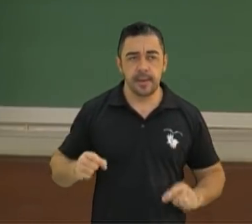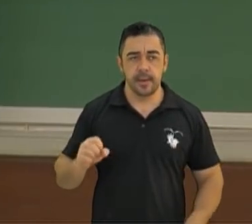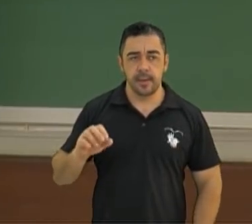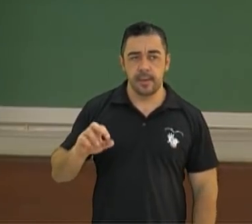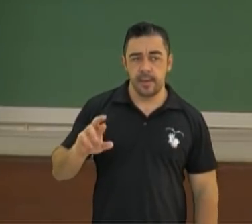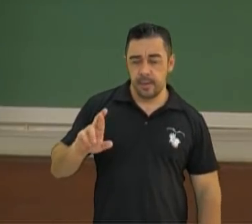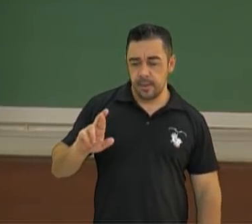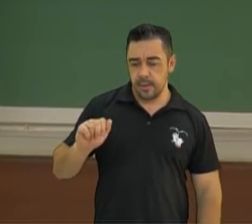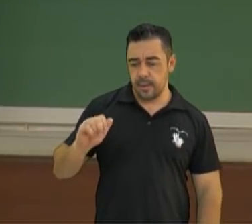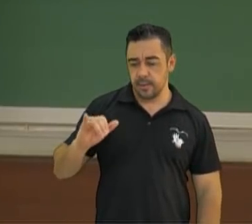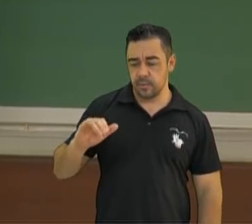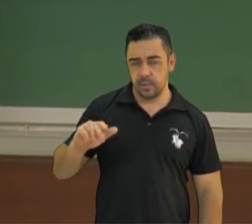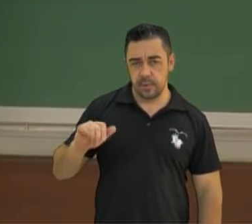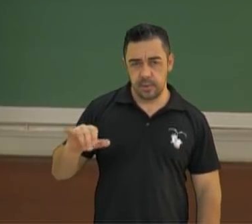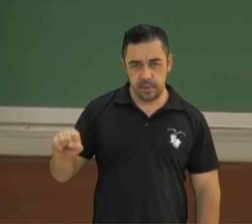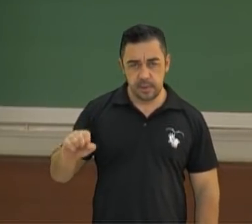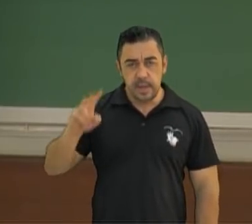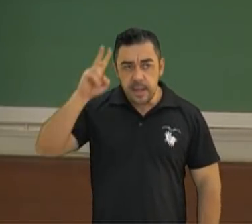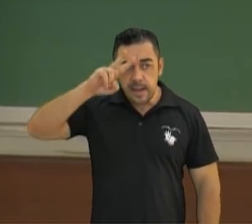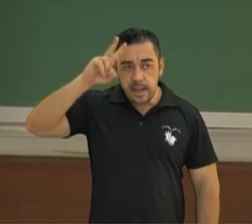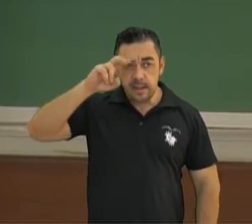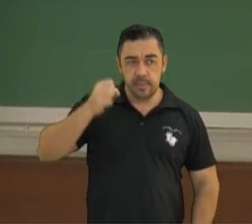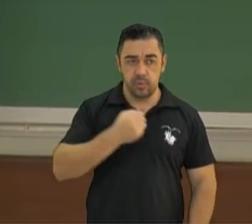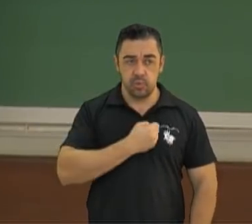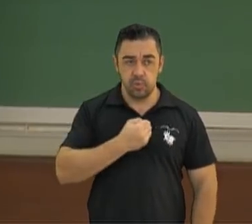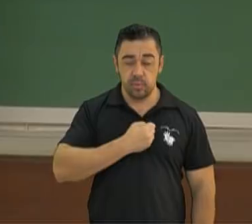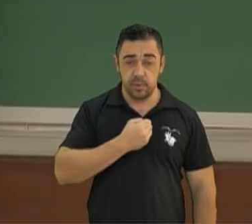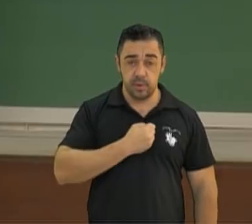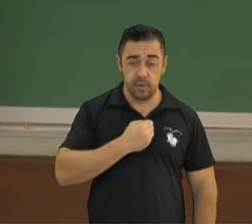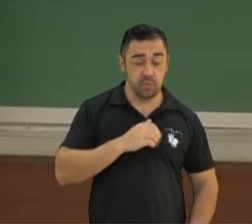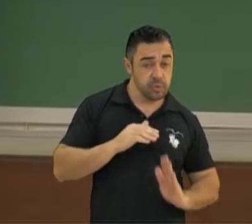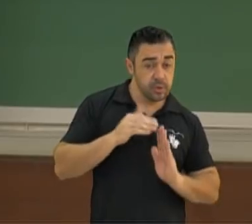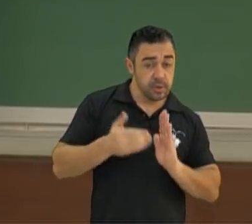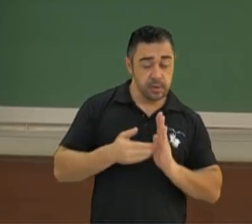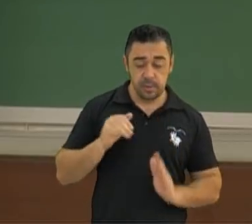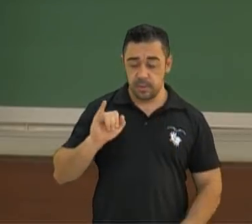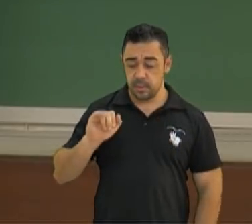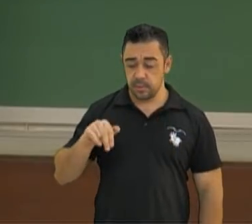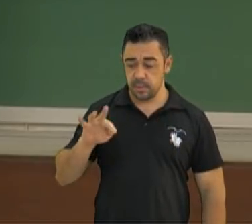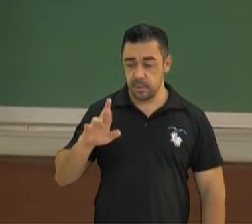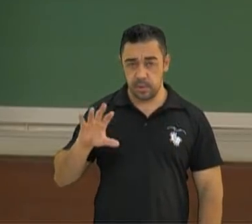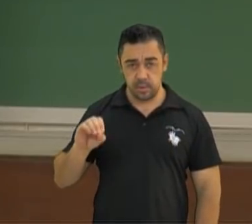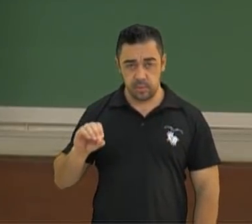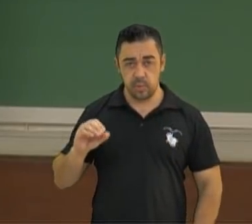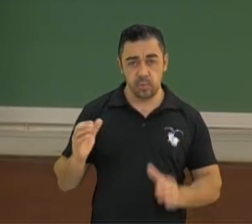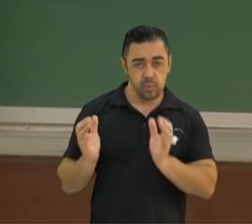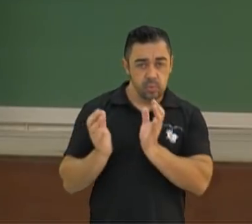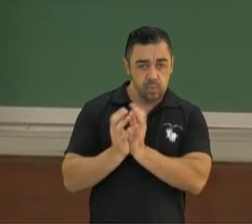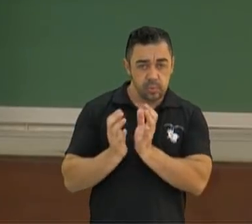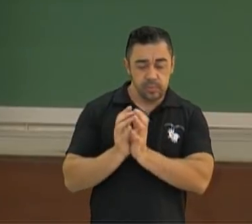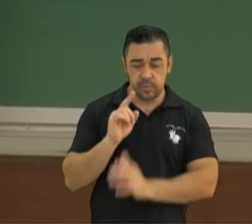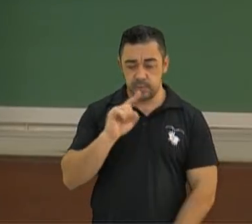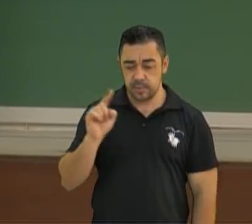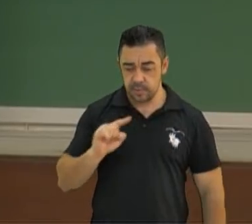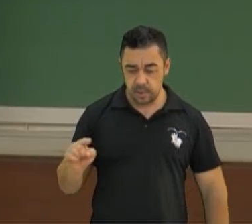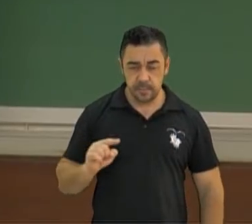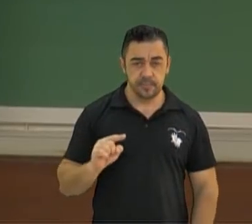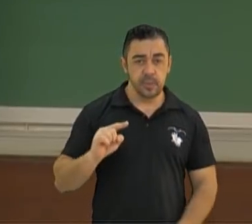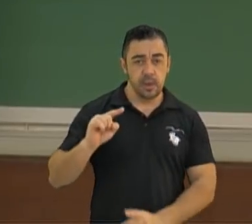veja, lembra dos números inteiros? Os números inteiros é o conjunto dos números positivos